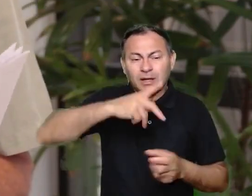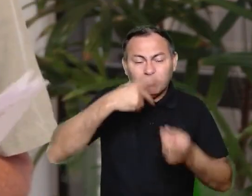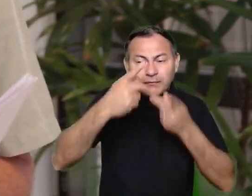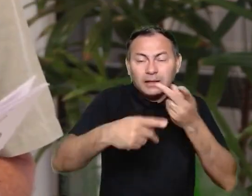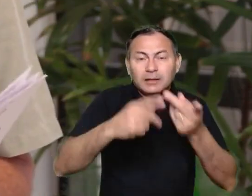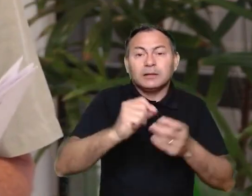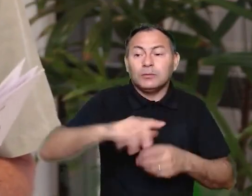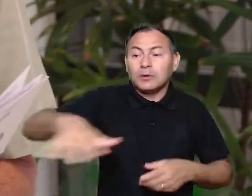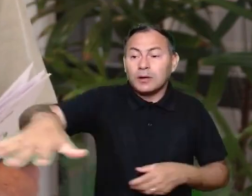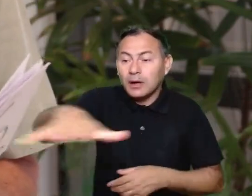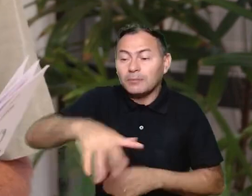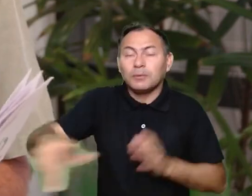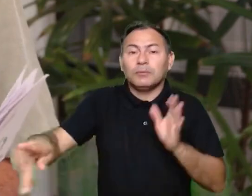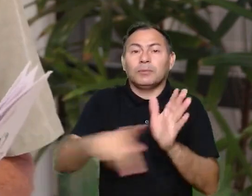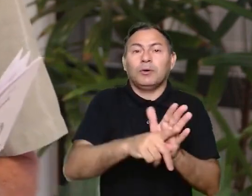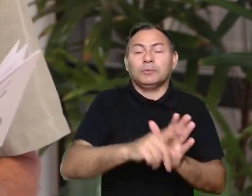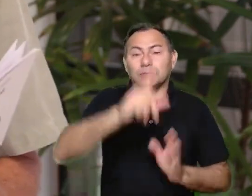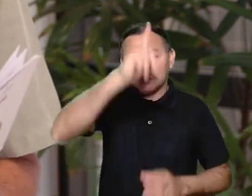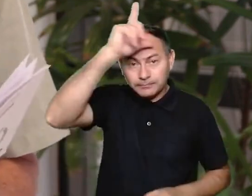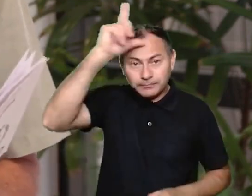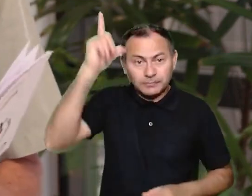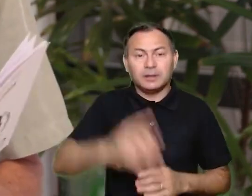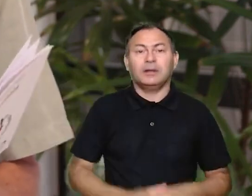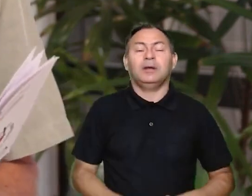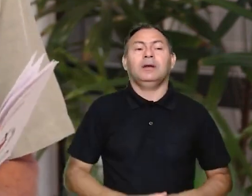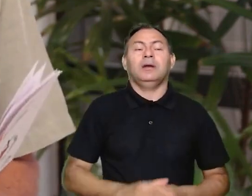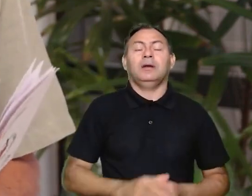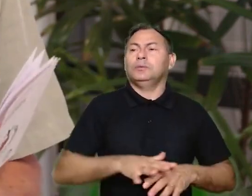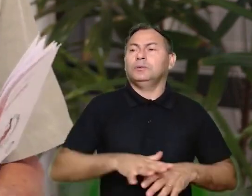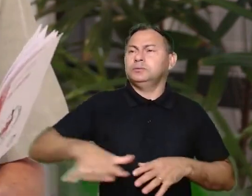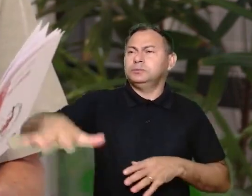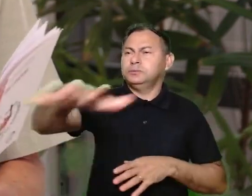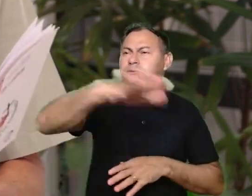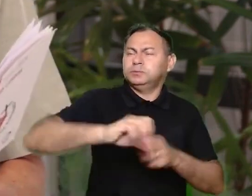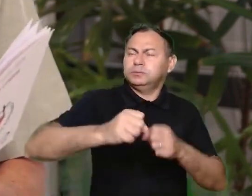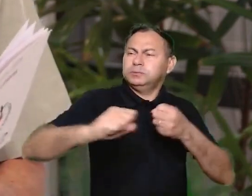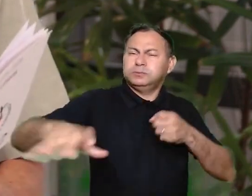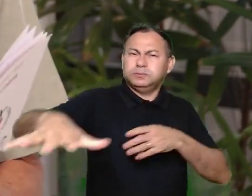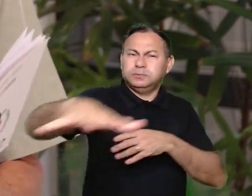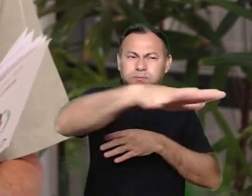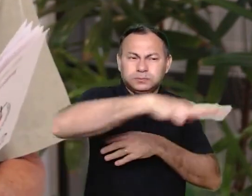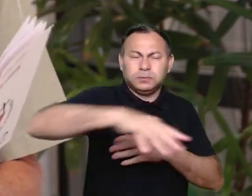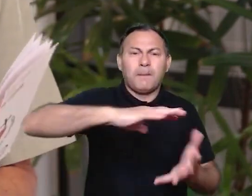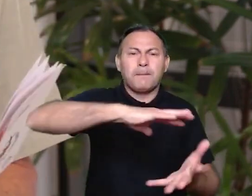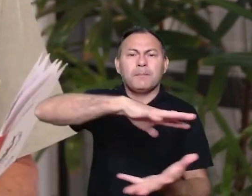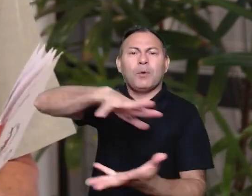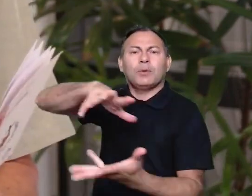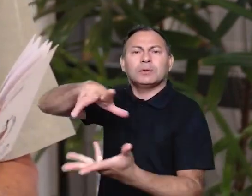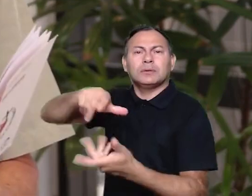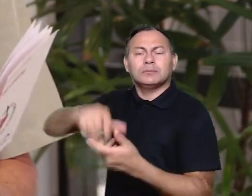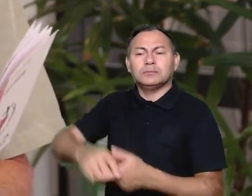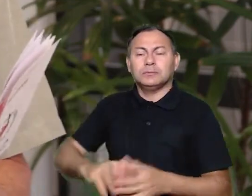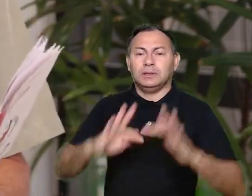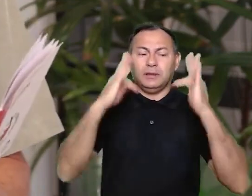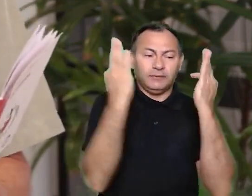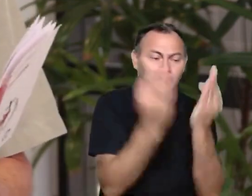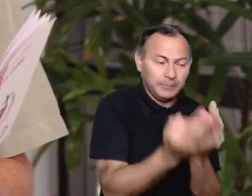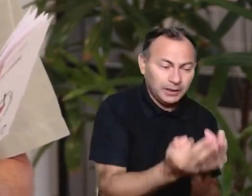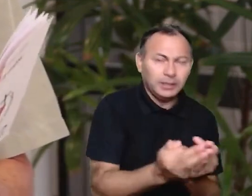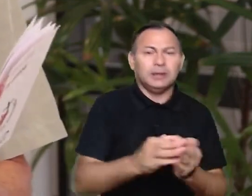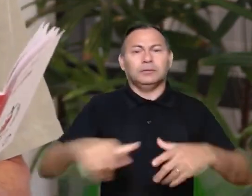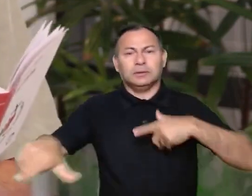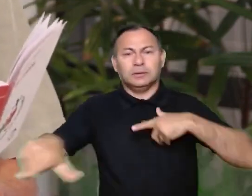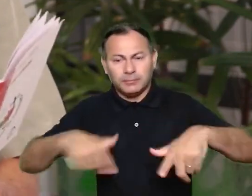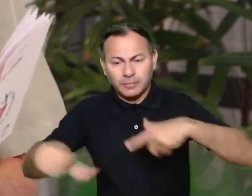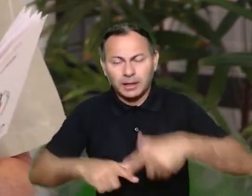ele vai dizer que o campo próprio do leigo é o vasto e complexo mundo da